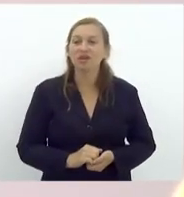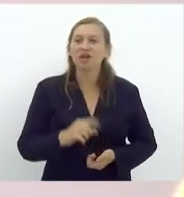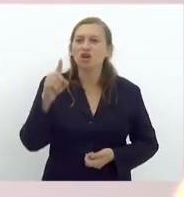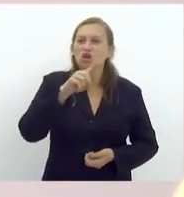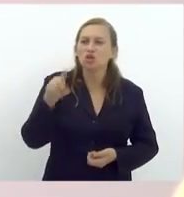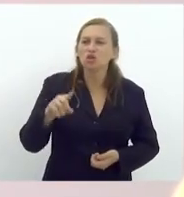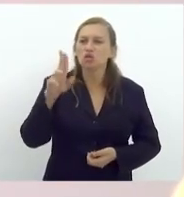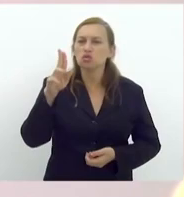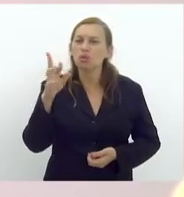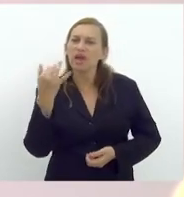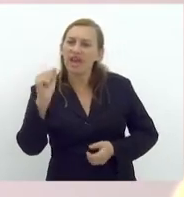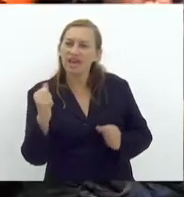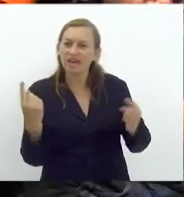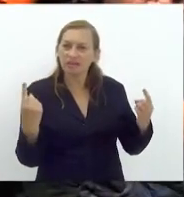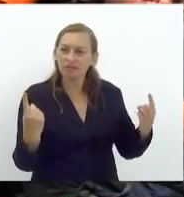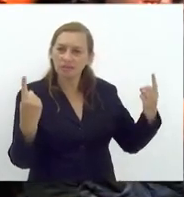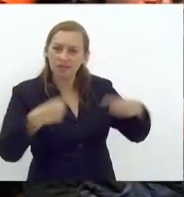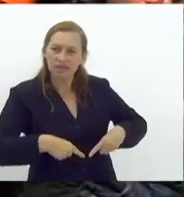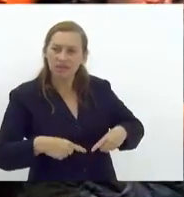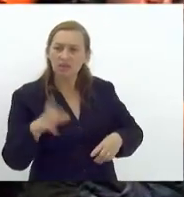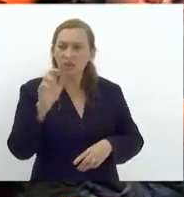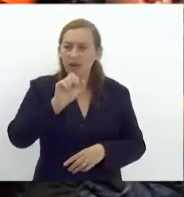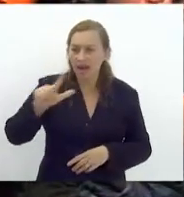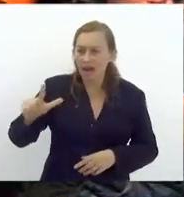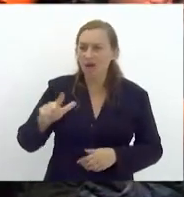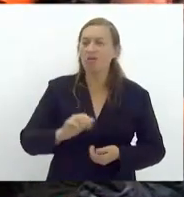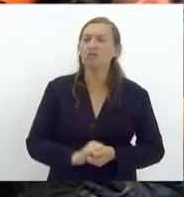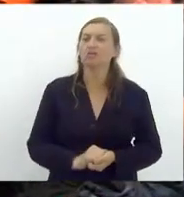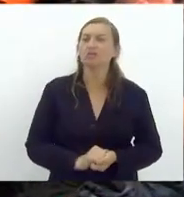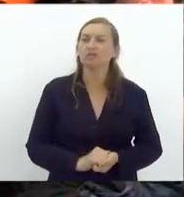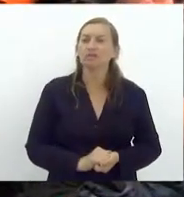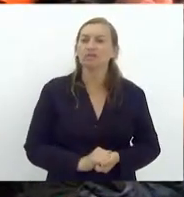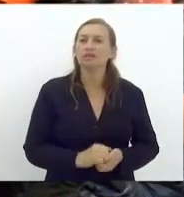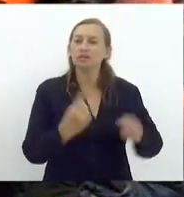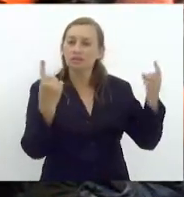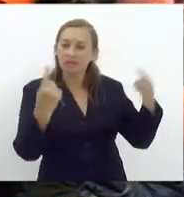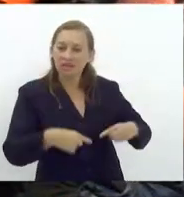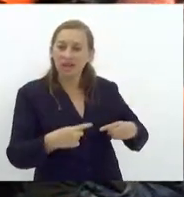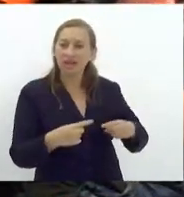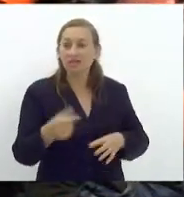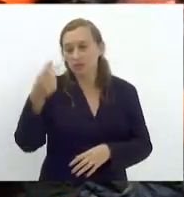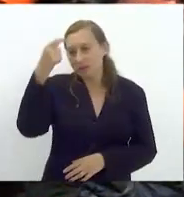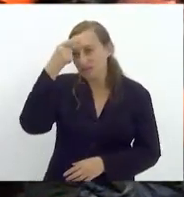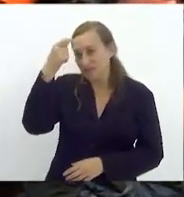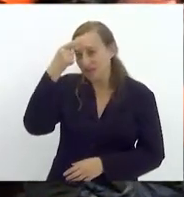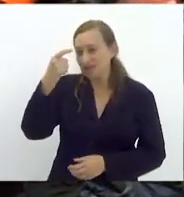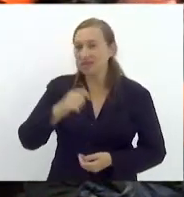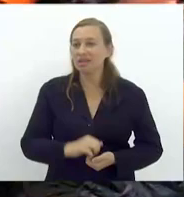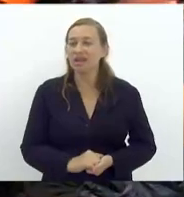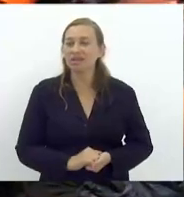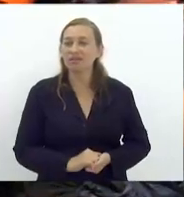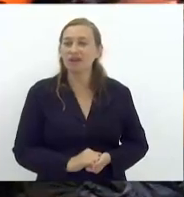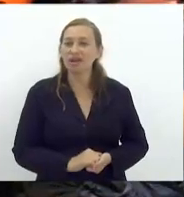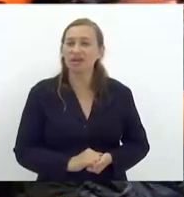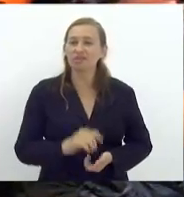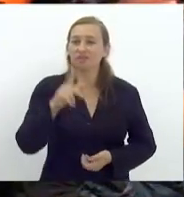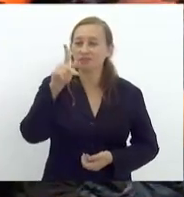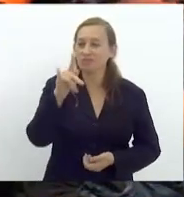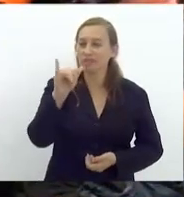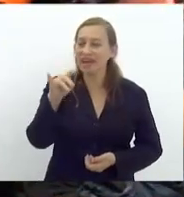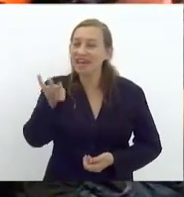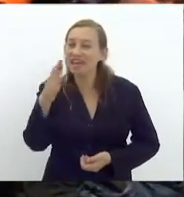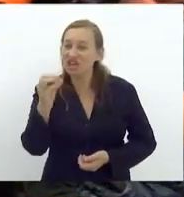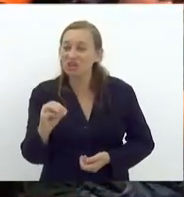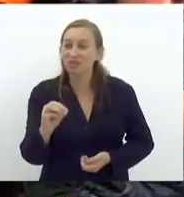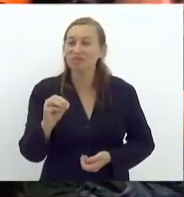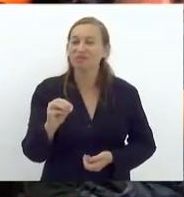zueira a batalha do Real a Fundição Progresso né batalha do conhecimento pilequinho barra lá na praça